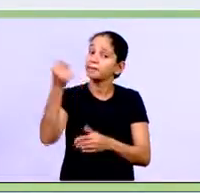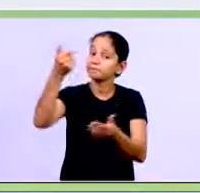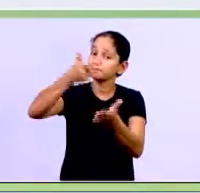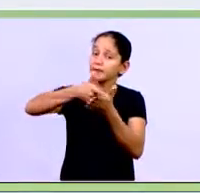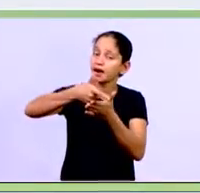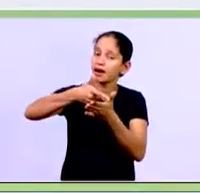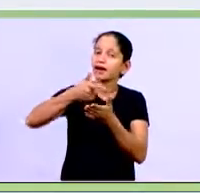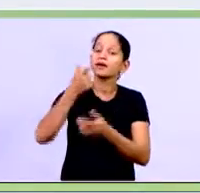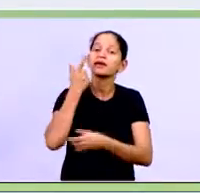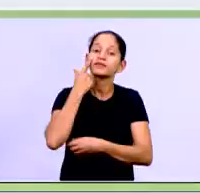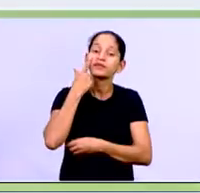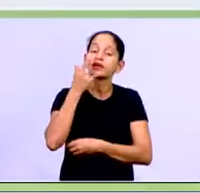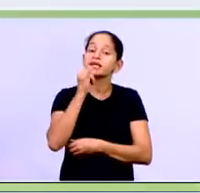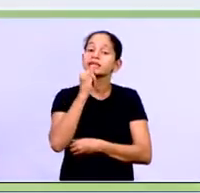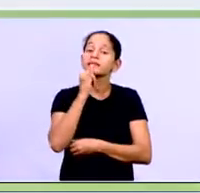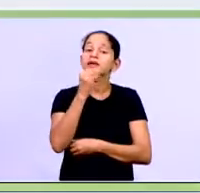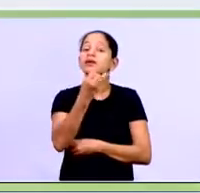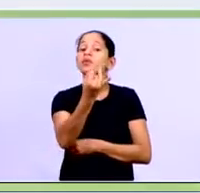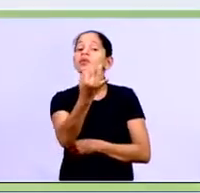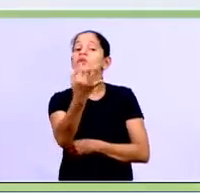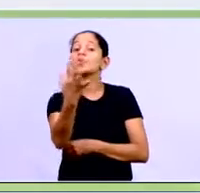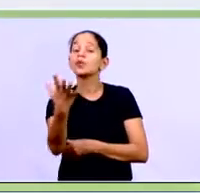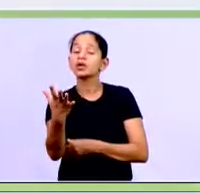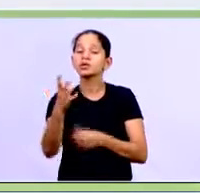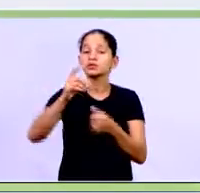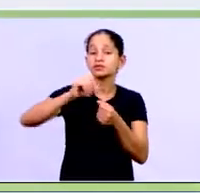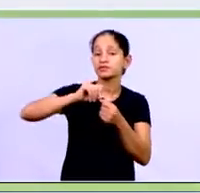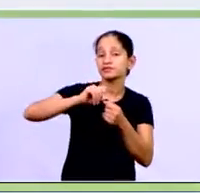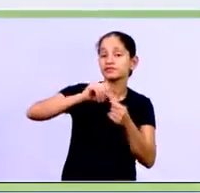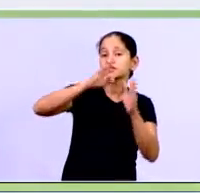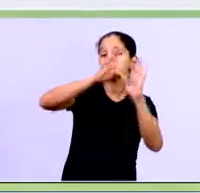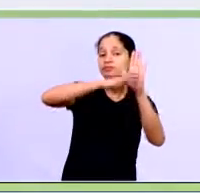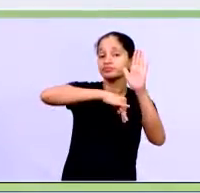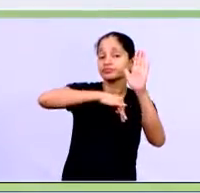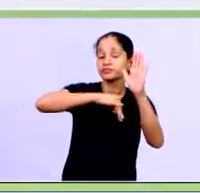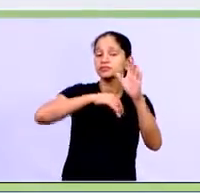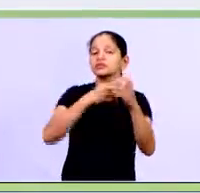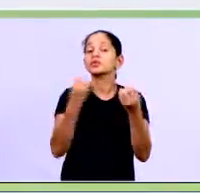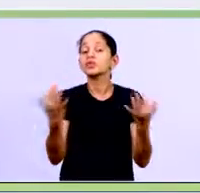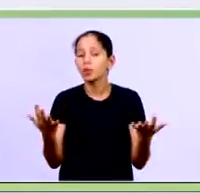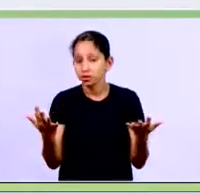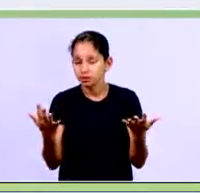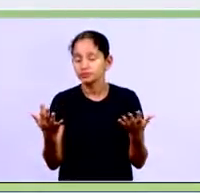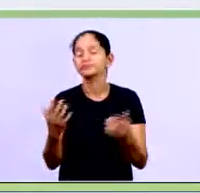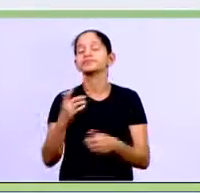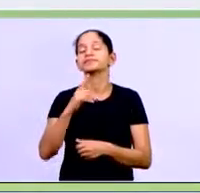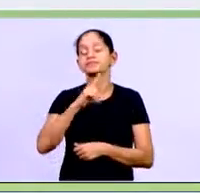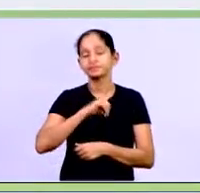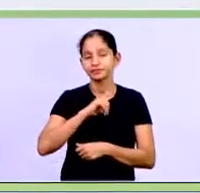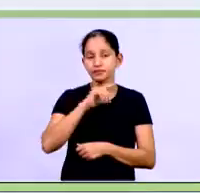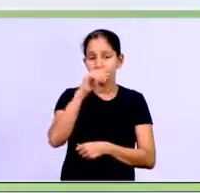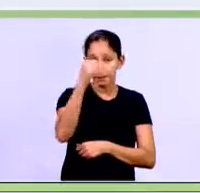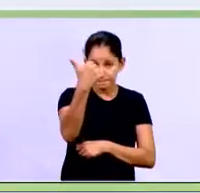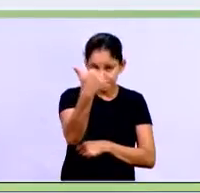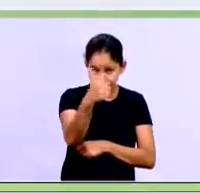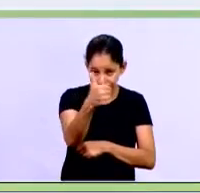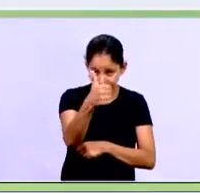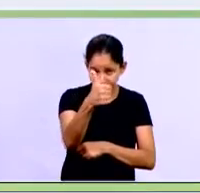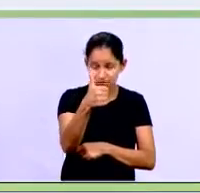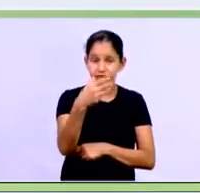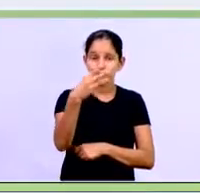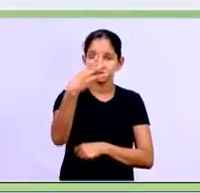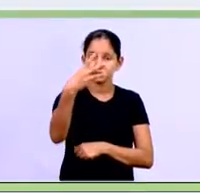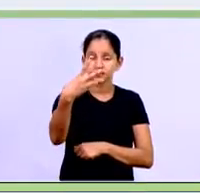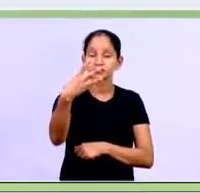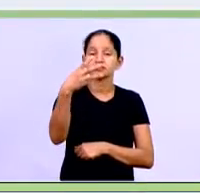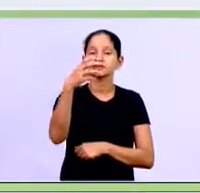que para fazer esse pagamento, eu tenho que saber quanto que eu vou amortizar e qual vai ser o juro, ok? Primeiro eu vou fazer a amortização. É 30%